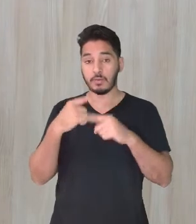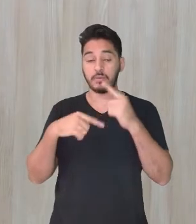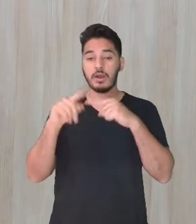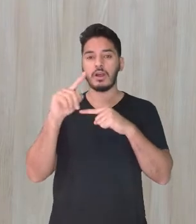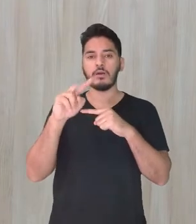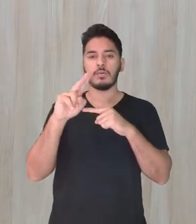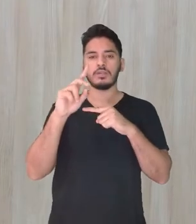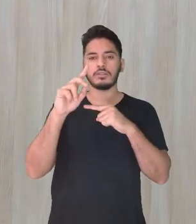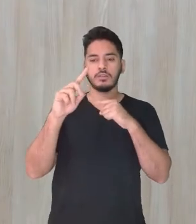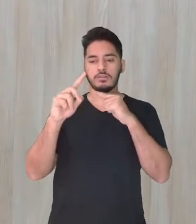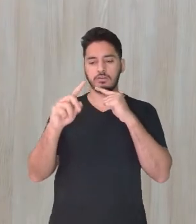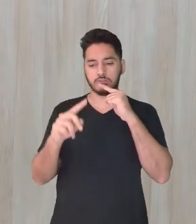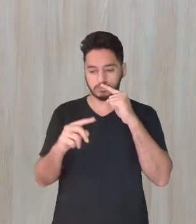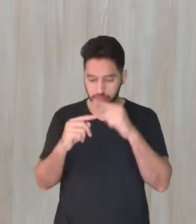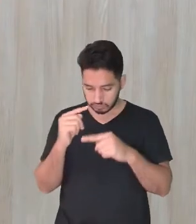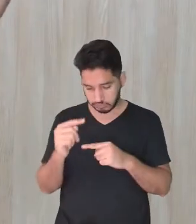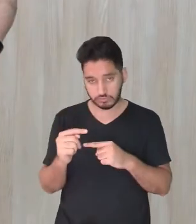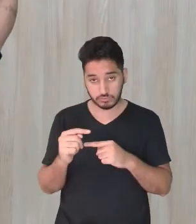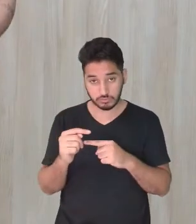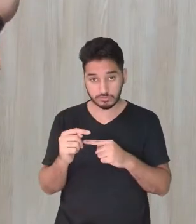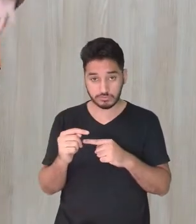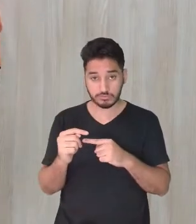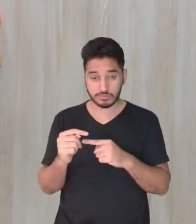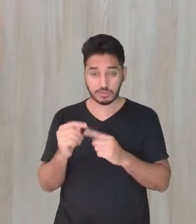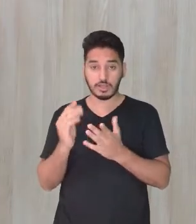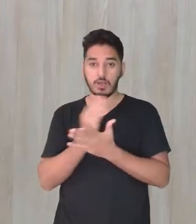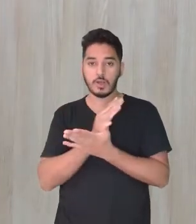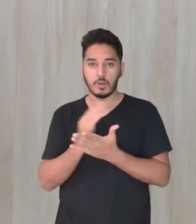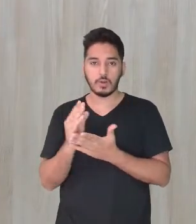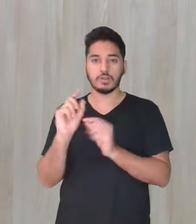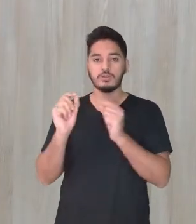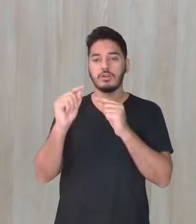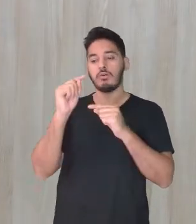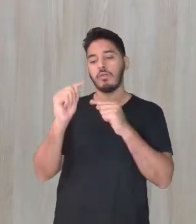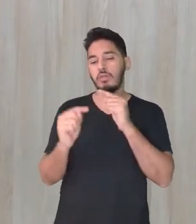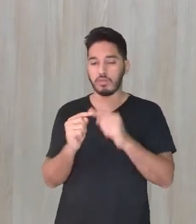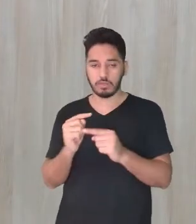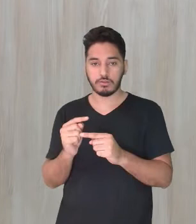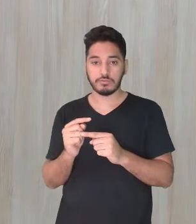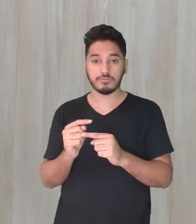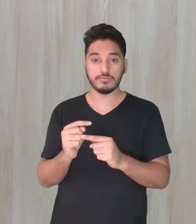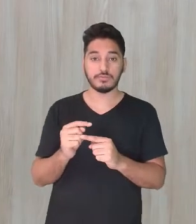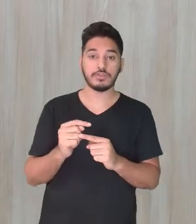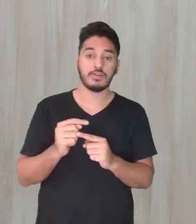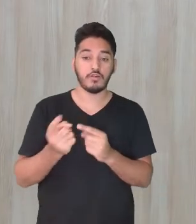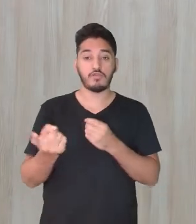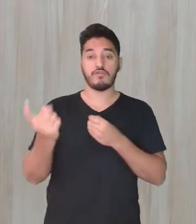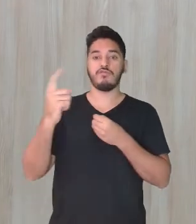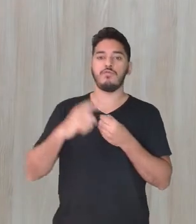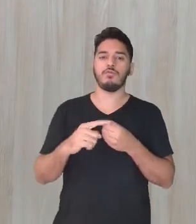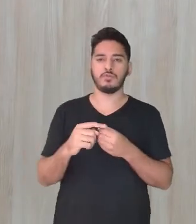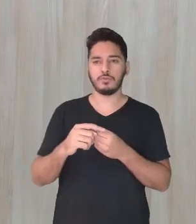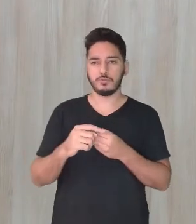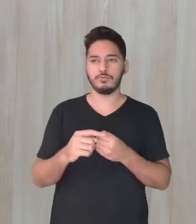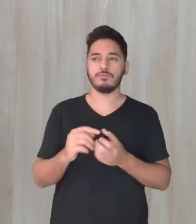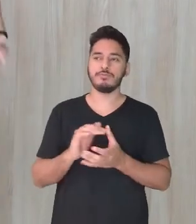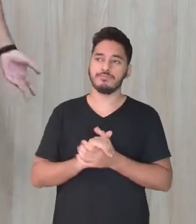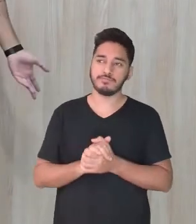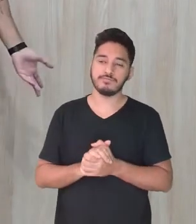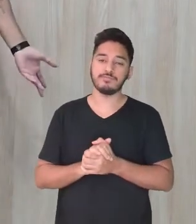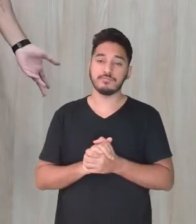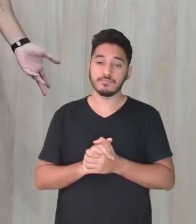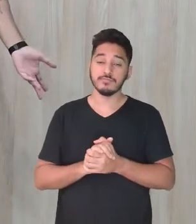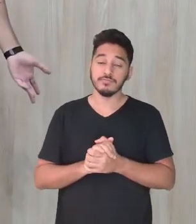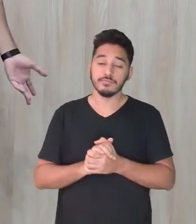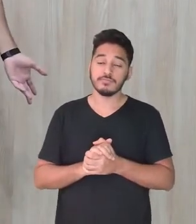que ela desevoluiu, né? Ela, para algumas coisas, ela meio que regrediu, né? Deu um passinho para trás, Deu um passinho